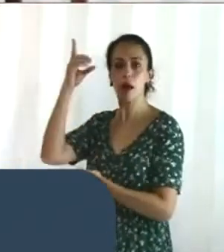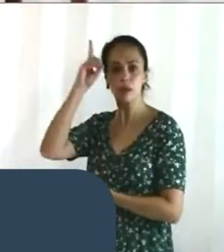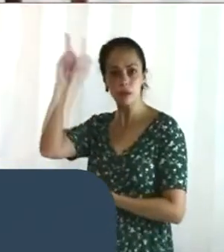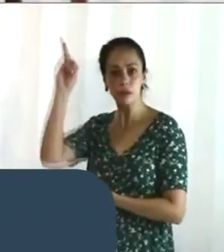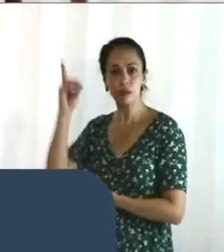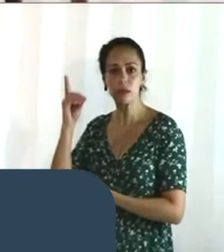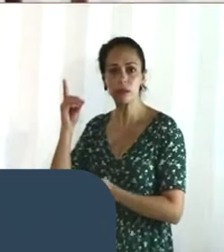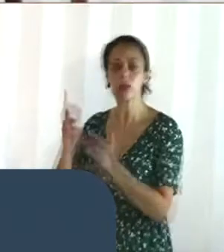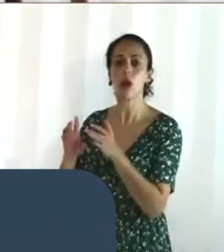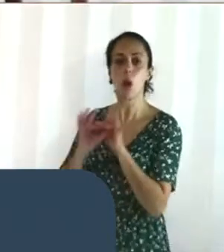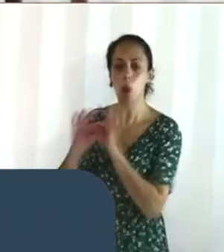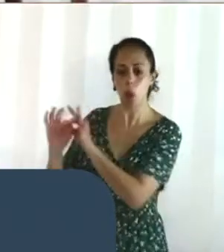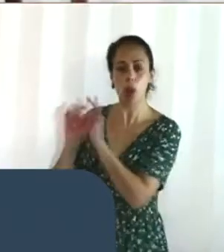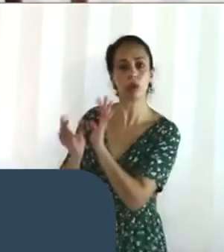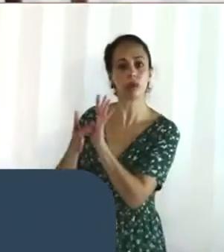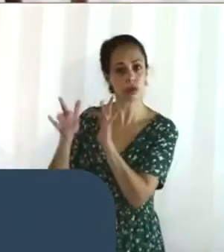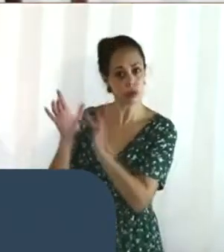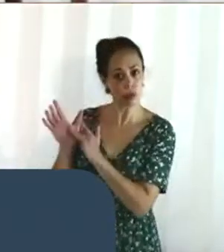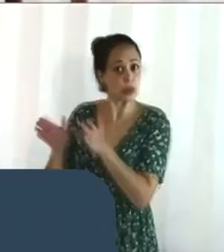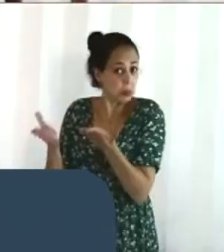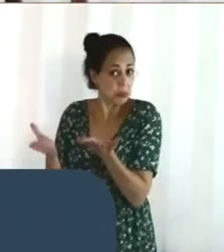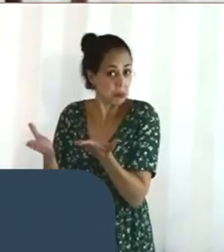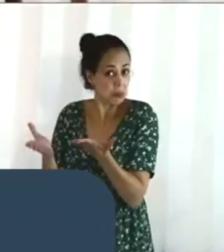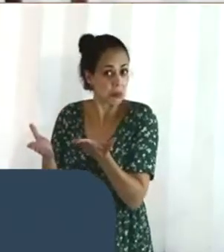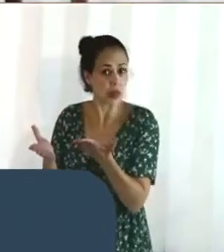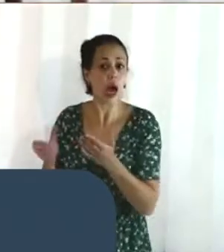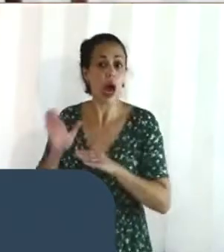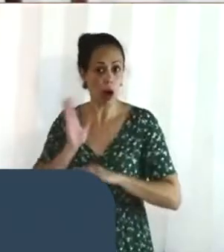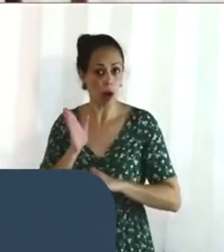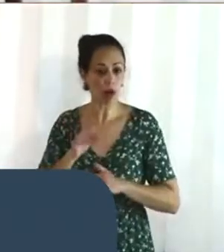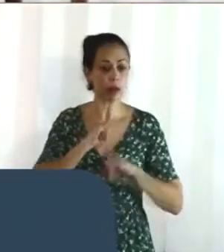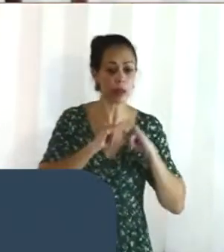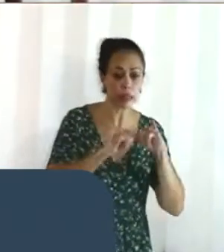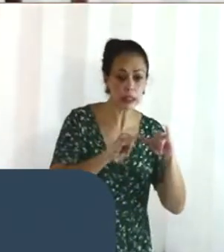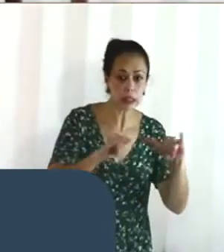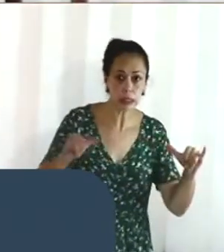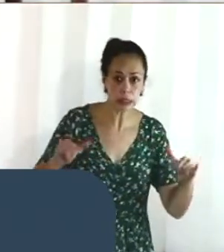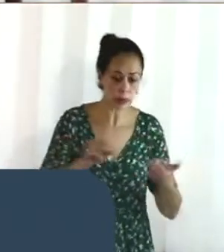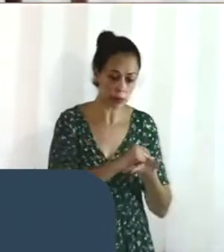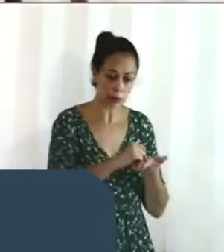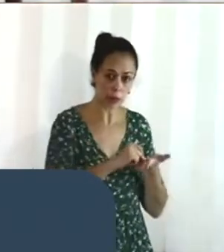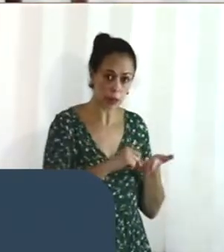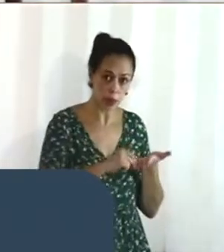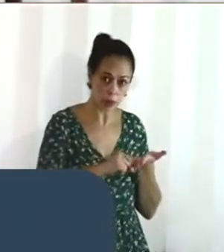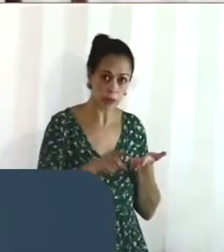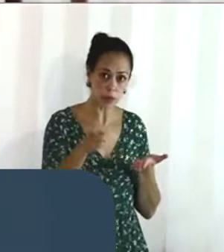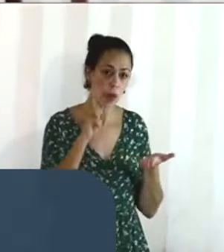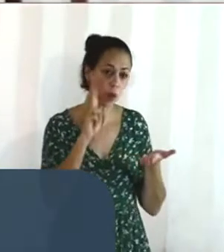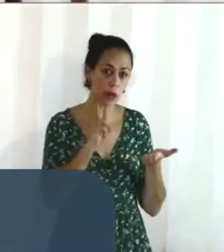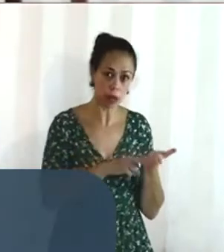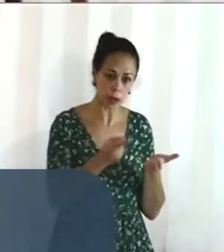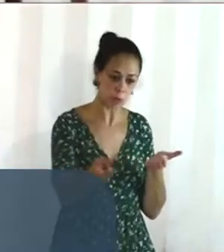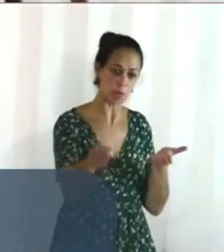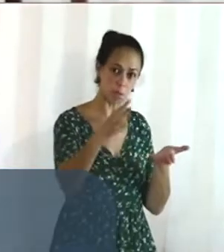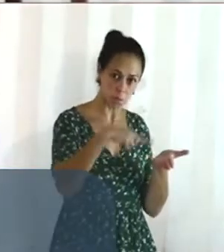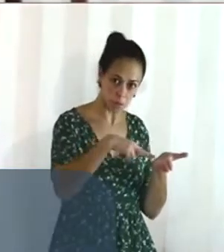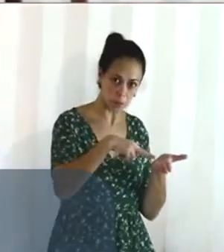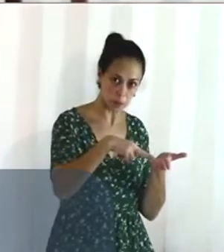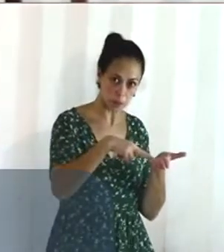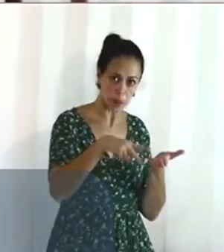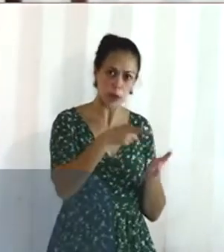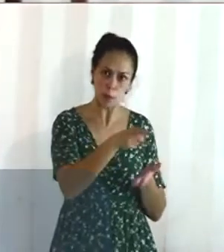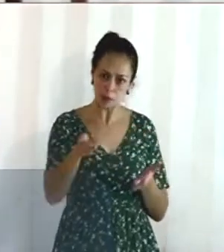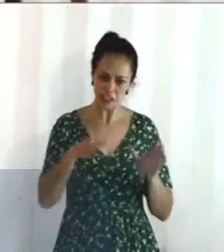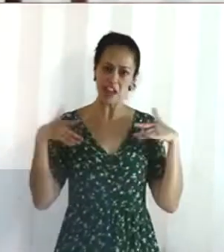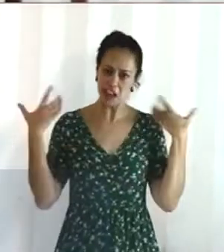Essas coisas, pois, vos escrevemos para que a nossa alegria seja completa. Oremos mais uma